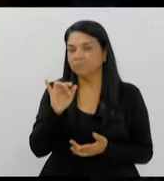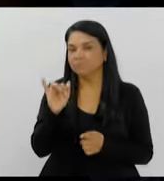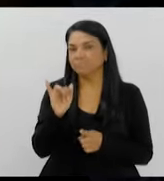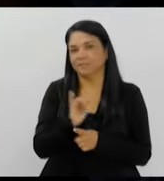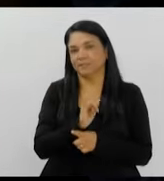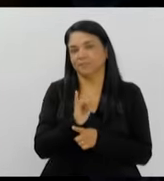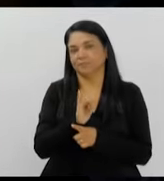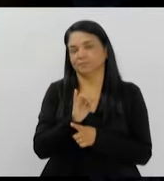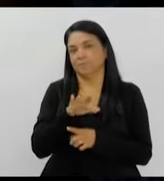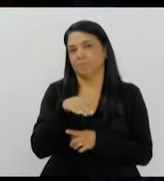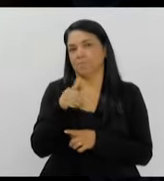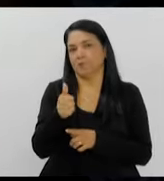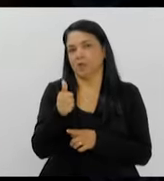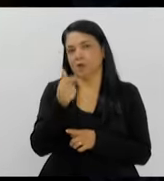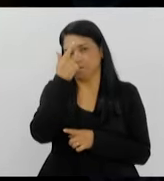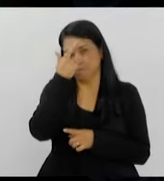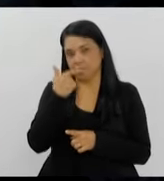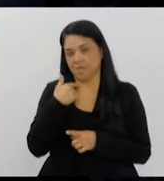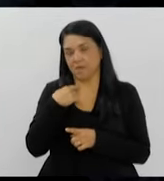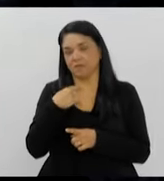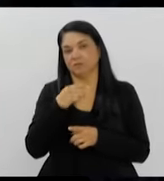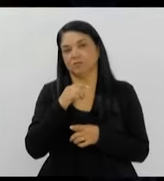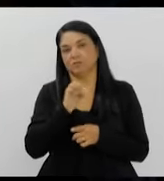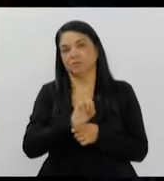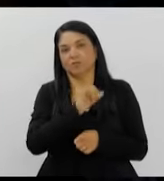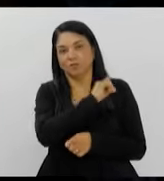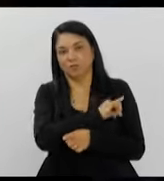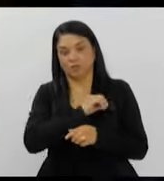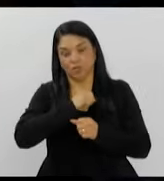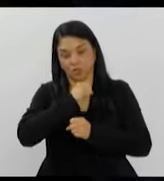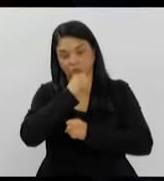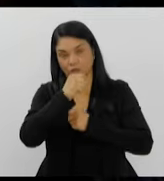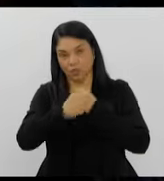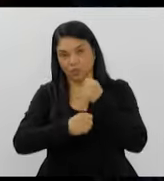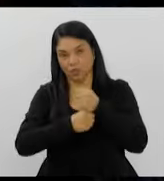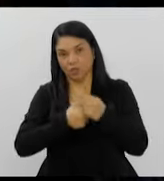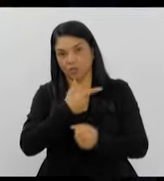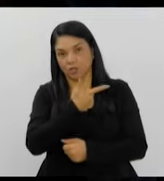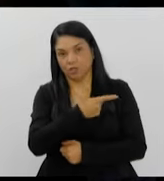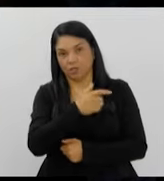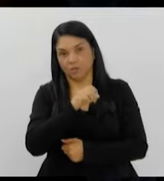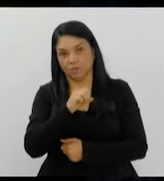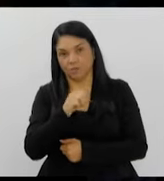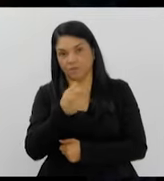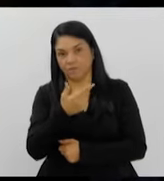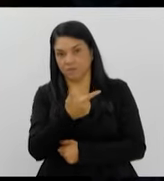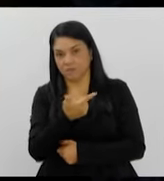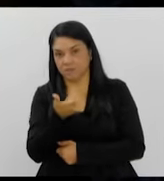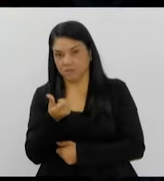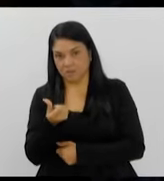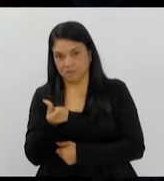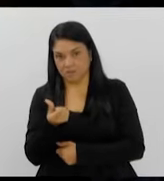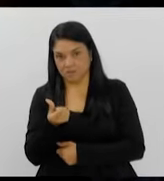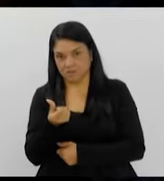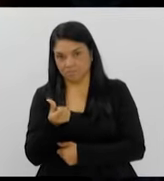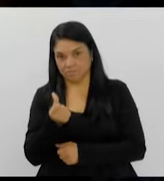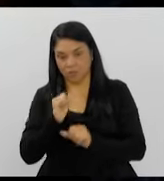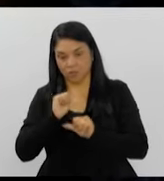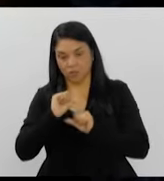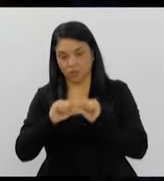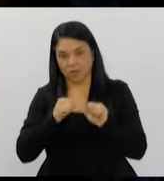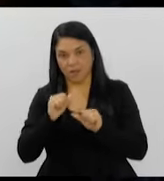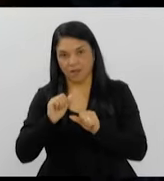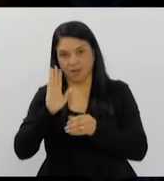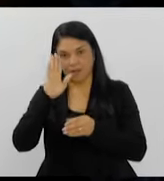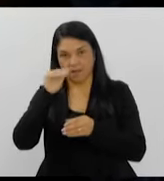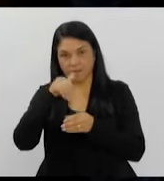Janeiro é em 2026 e eu espero sinceramente que o povo do Rio de